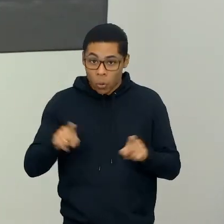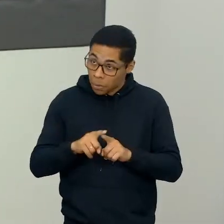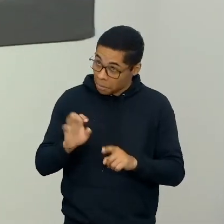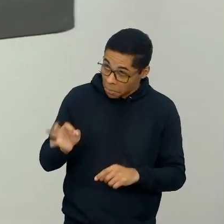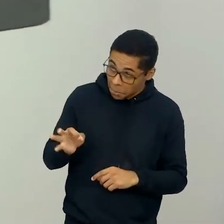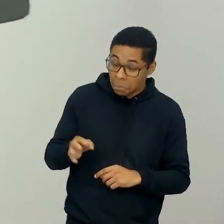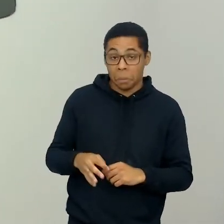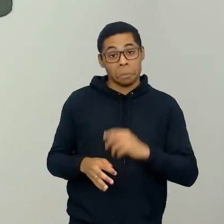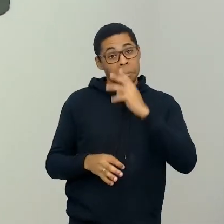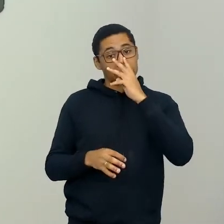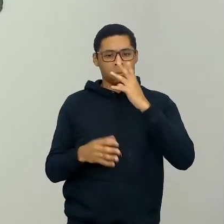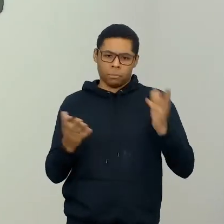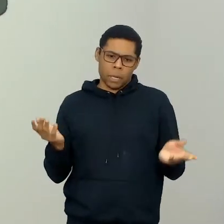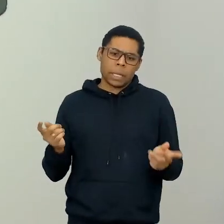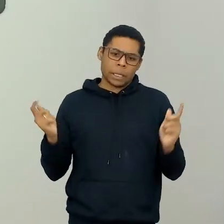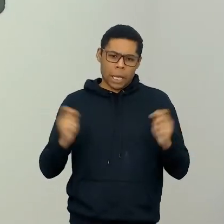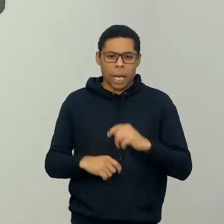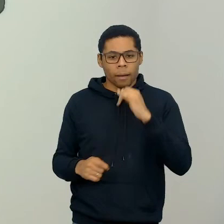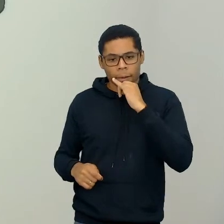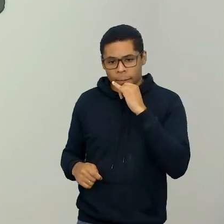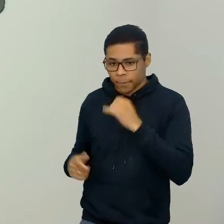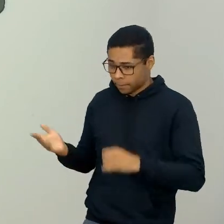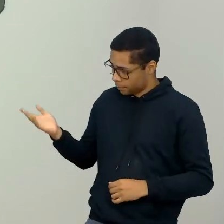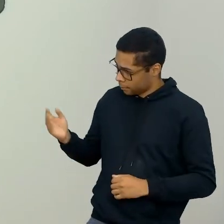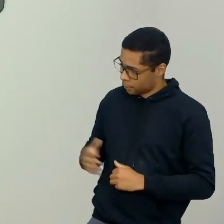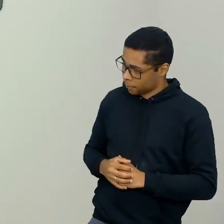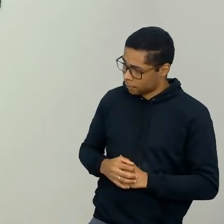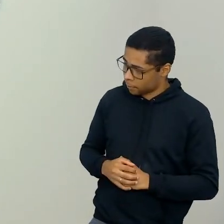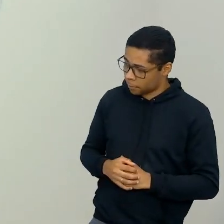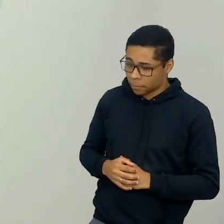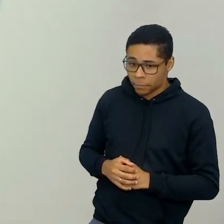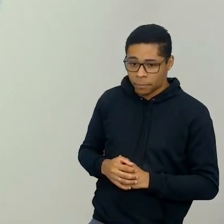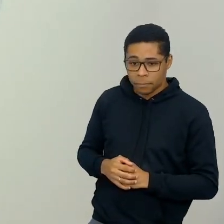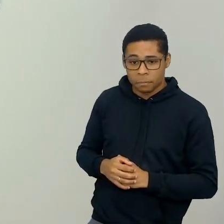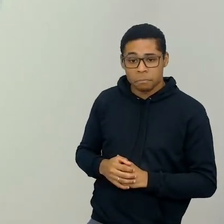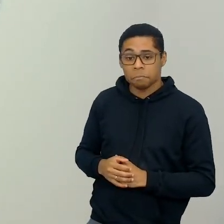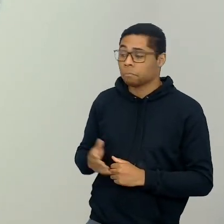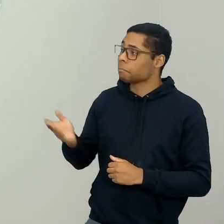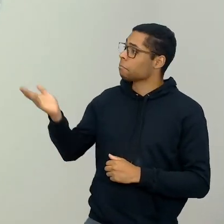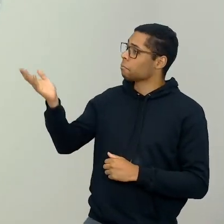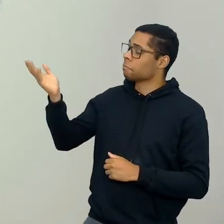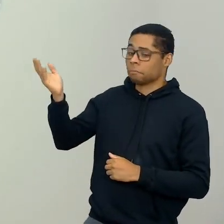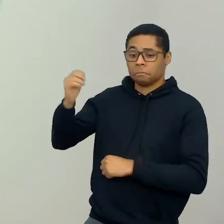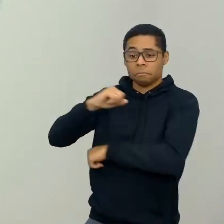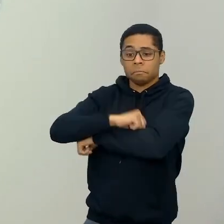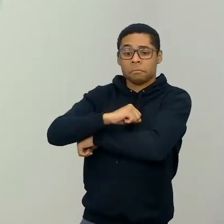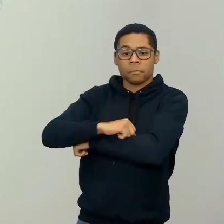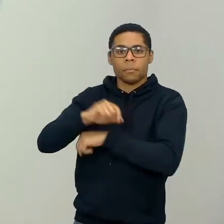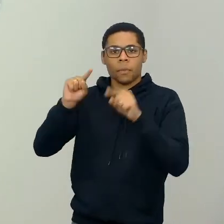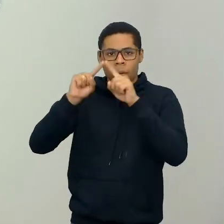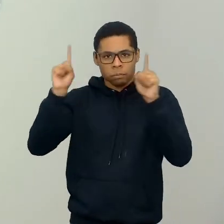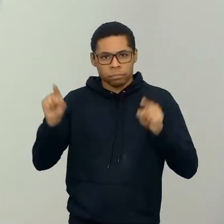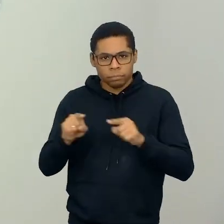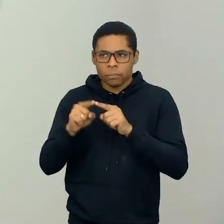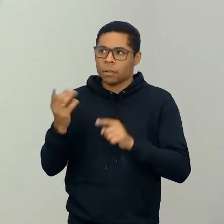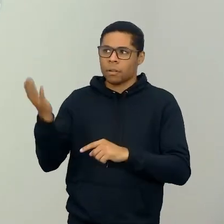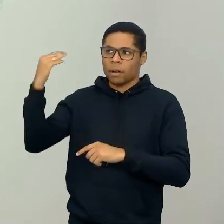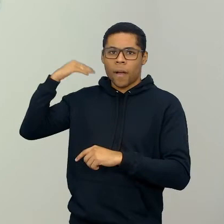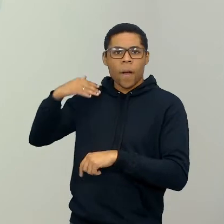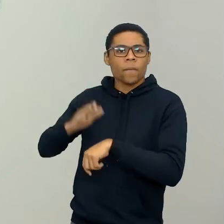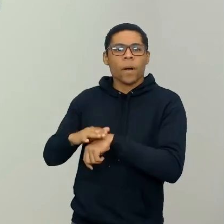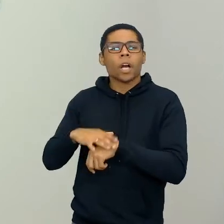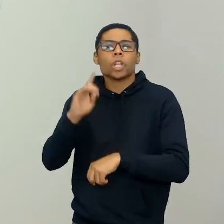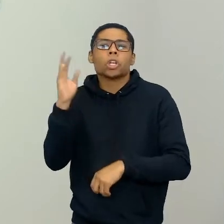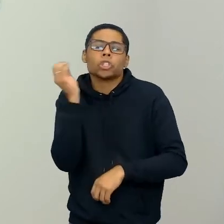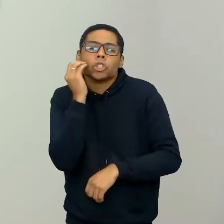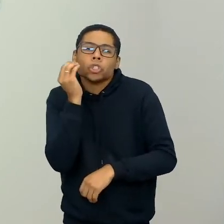lembrando que nada me impediria, por exemplo, eu fazer aí uma janela redonda, né? Esse furo aí a gente usou numa outra ocasião para fazer um